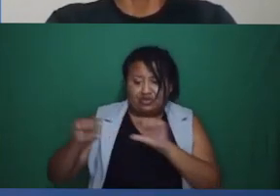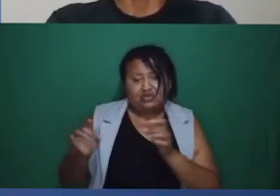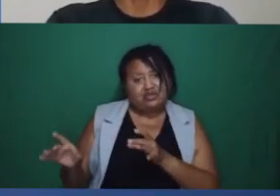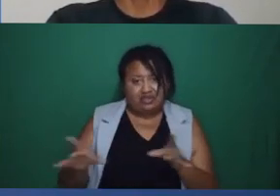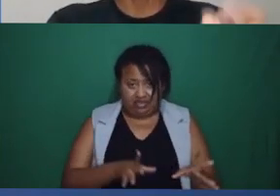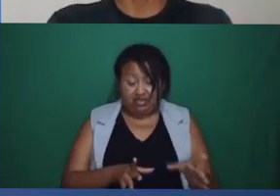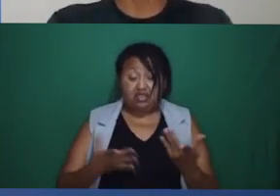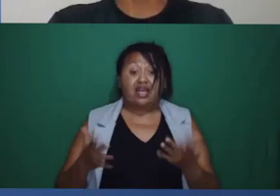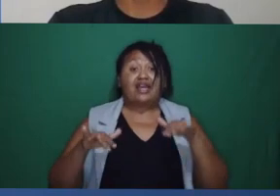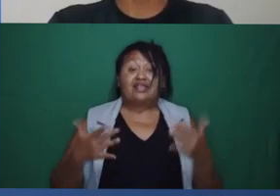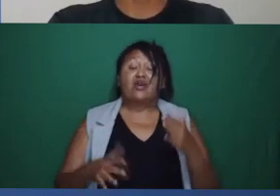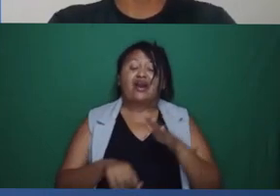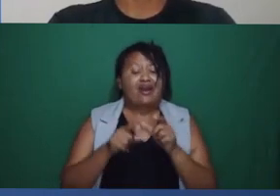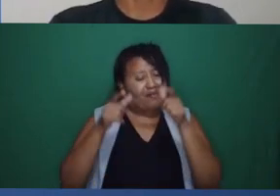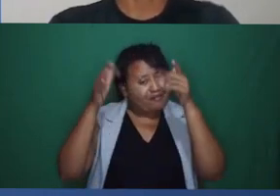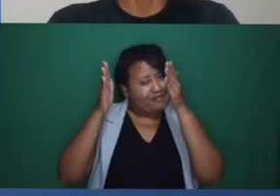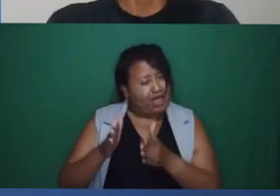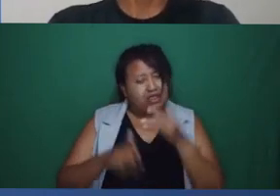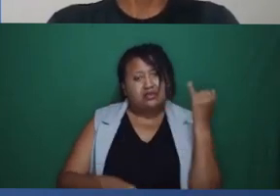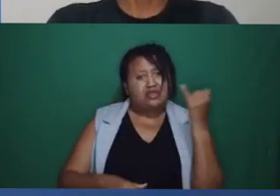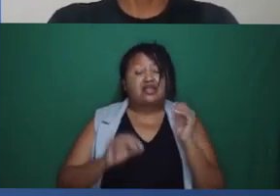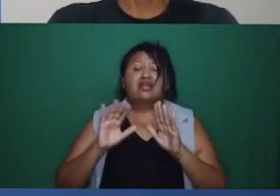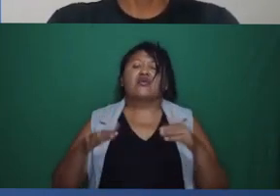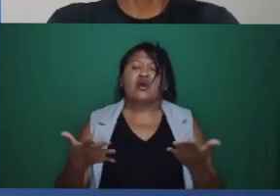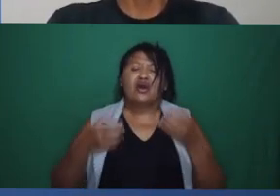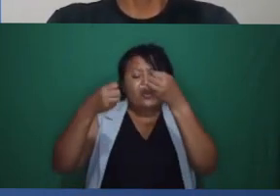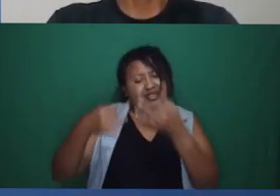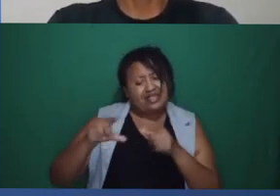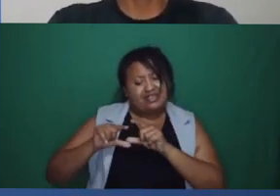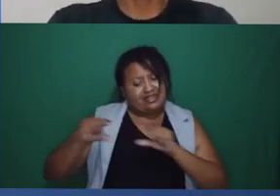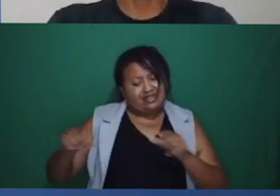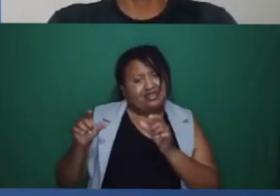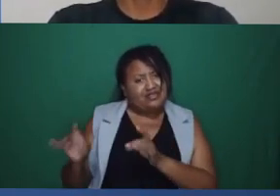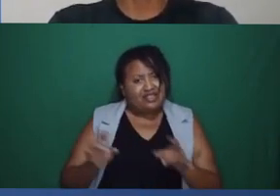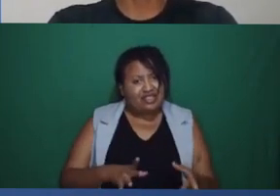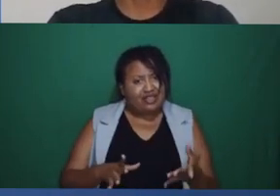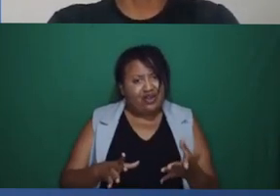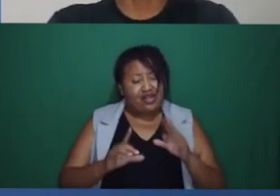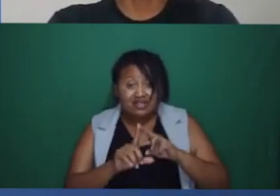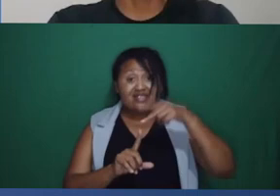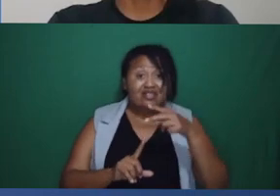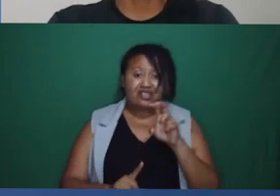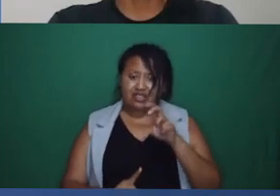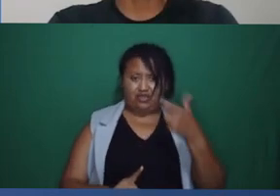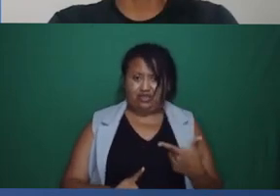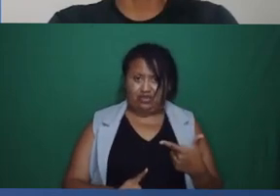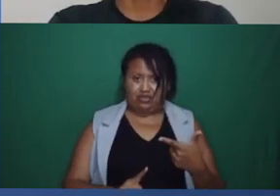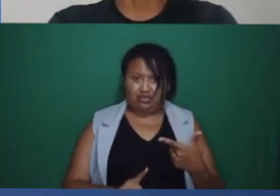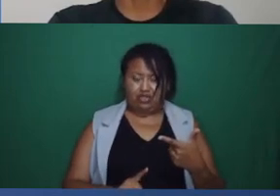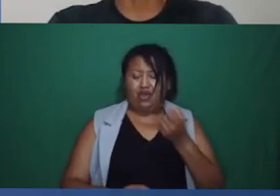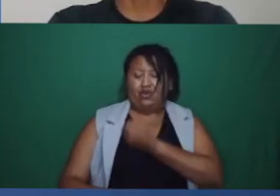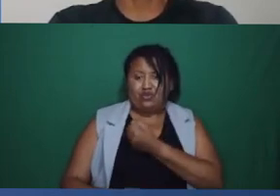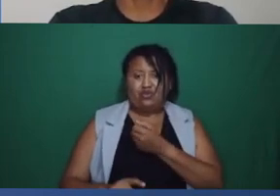aí a parte importante agora e o total de bilhetes vendidos excedeu em 52